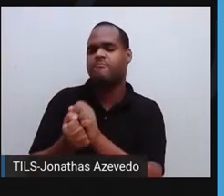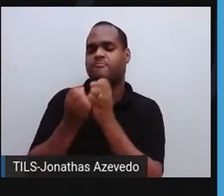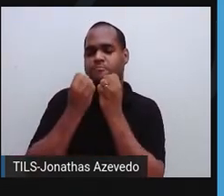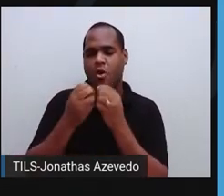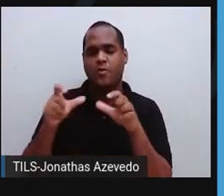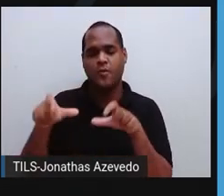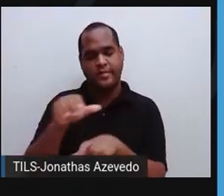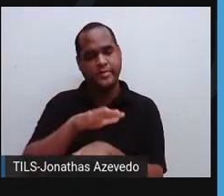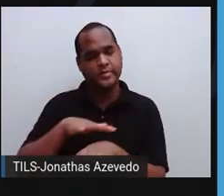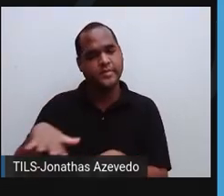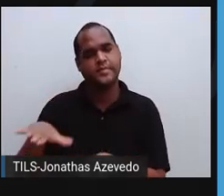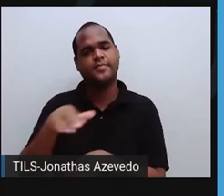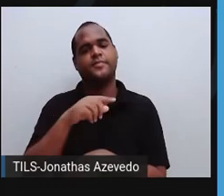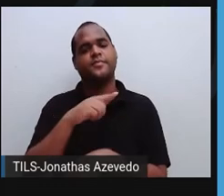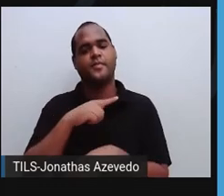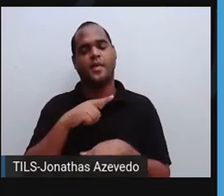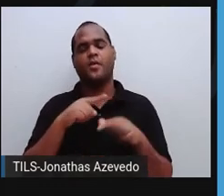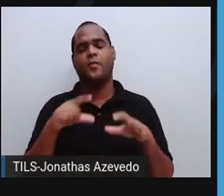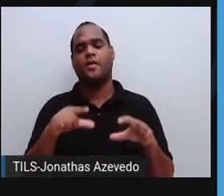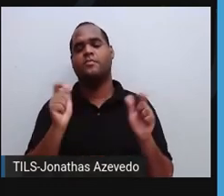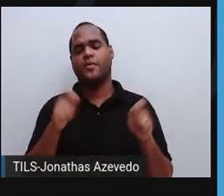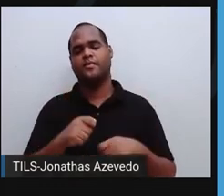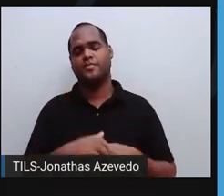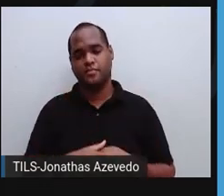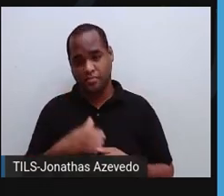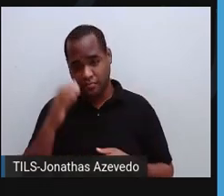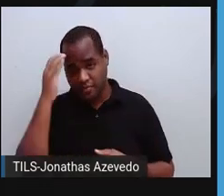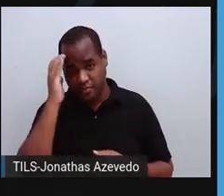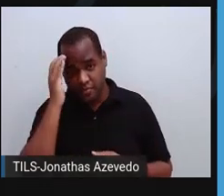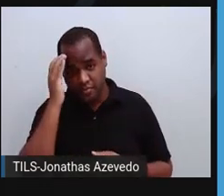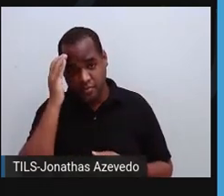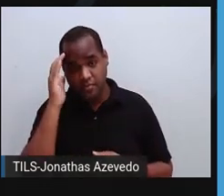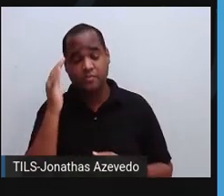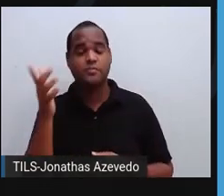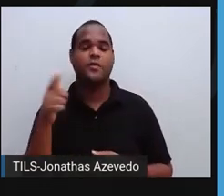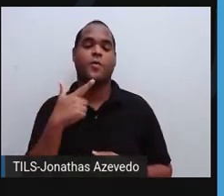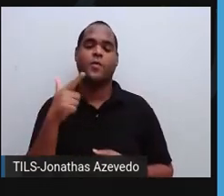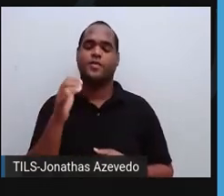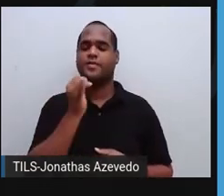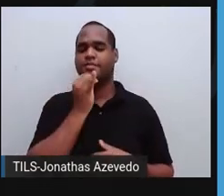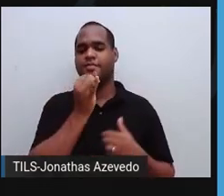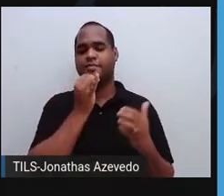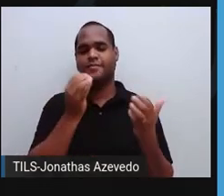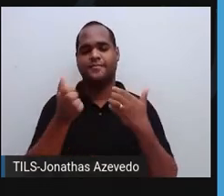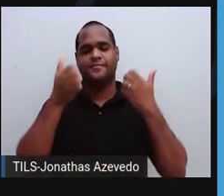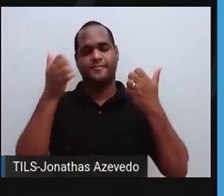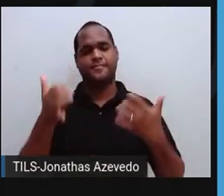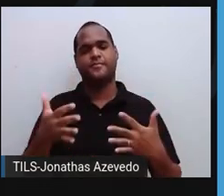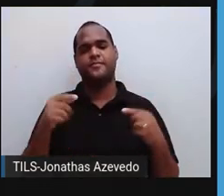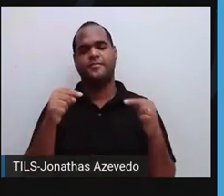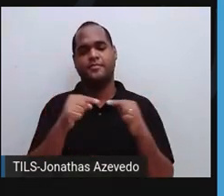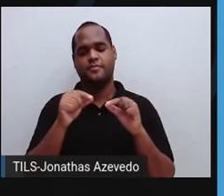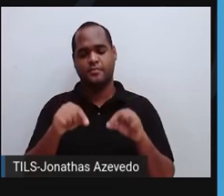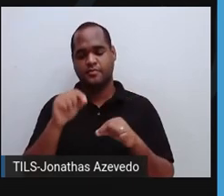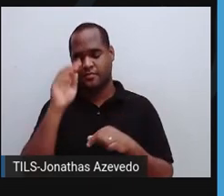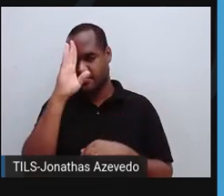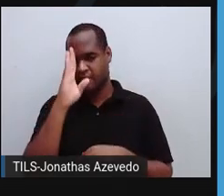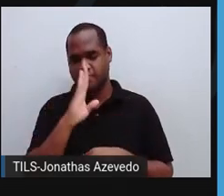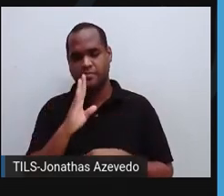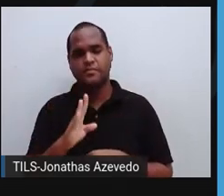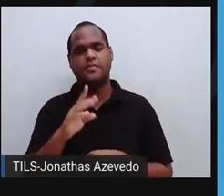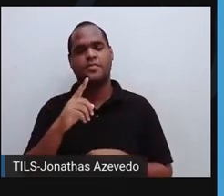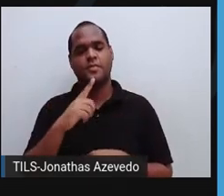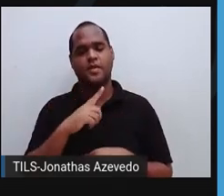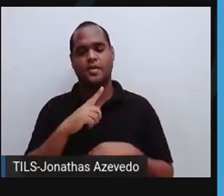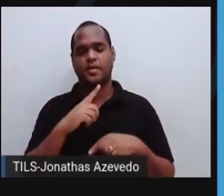circunstância, àquele ambiente. Entendeu? Vou te dar outro exemplo. Um exemplo daqui do Brasil. Nós temos